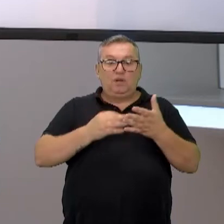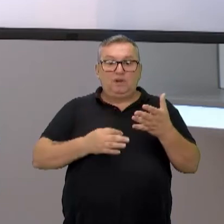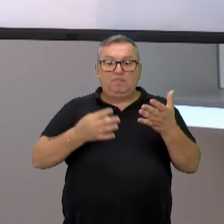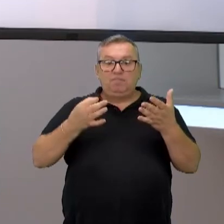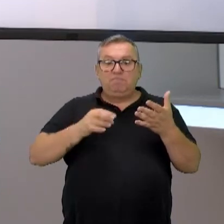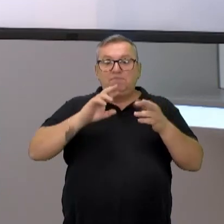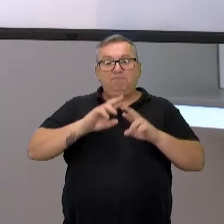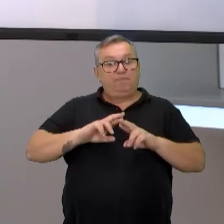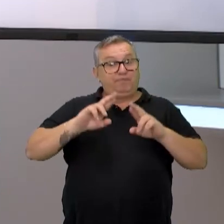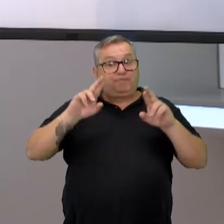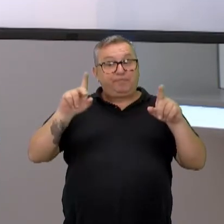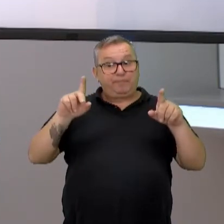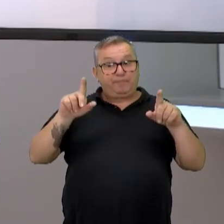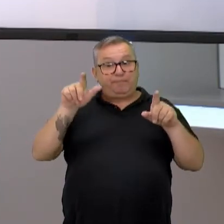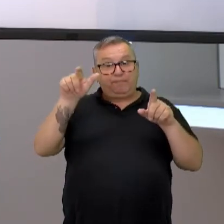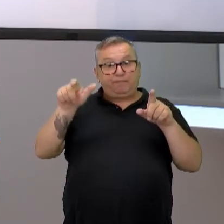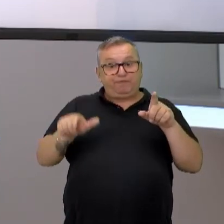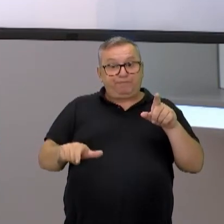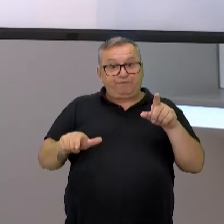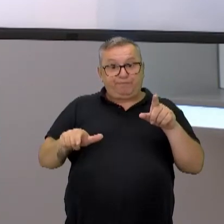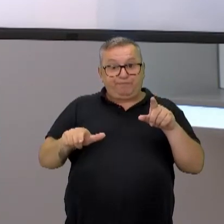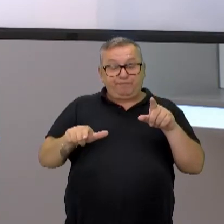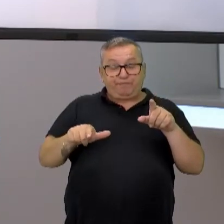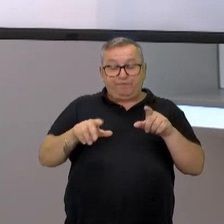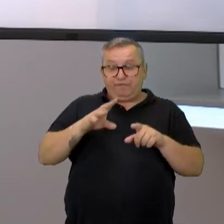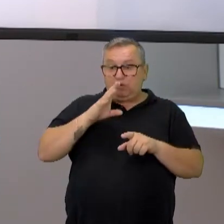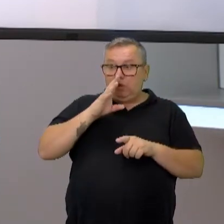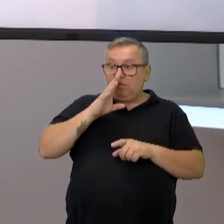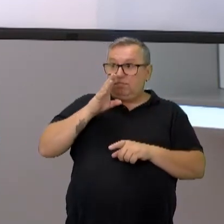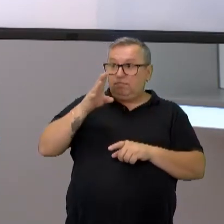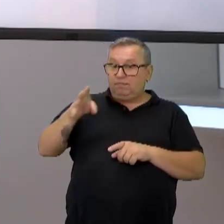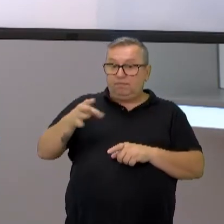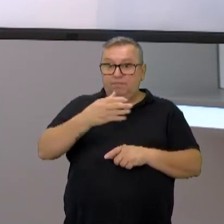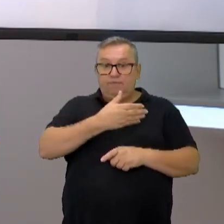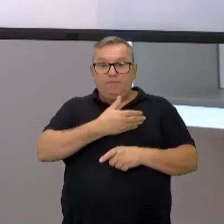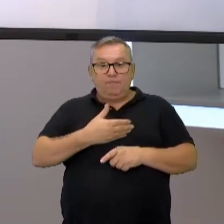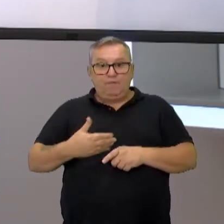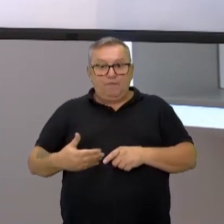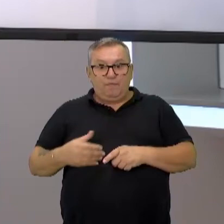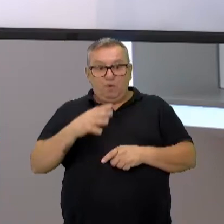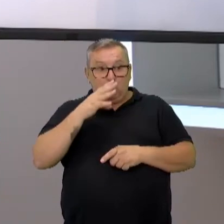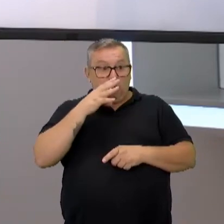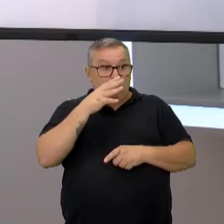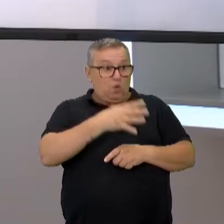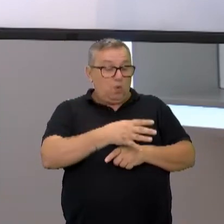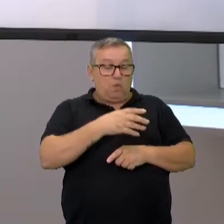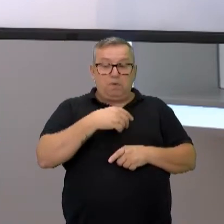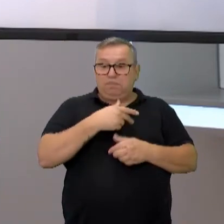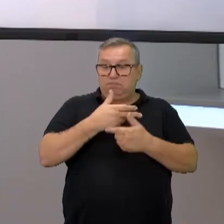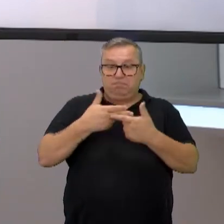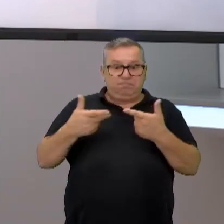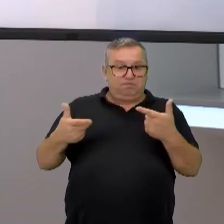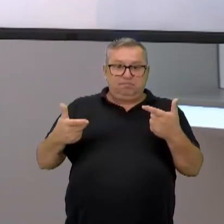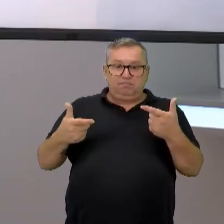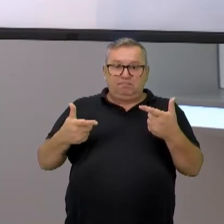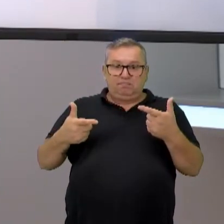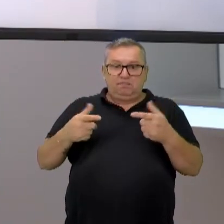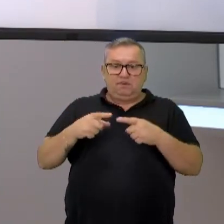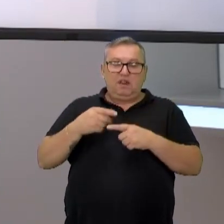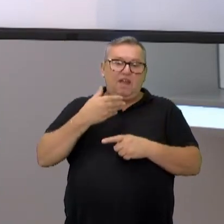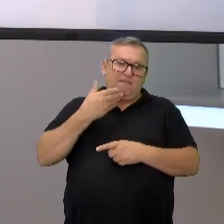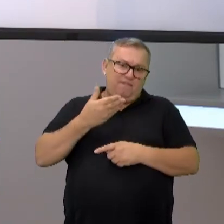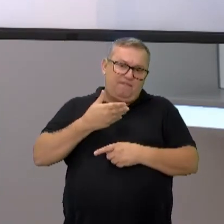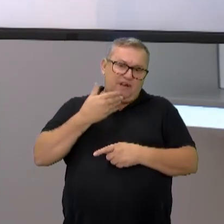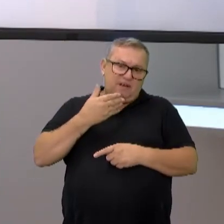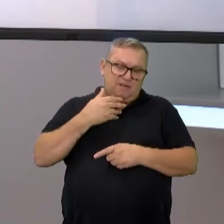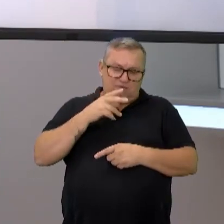totalmente diferente de uma pessoa que culpa o governo ou que culpa uma autoridade ou que culpa uma outra pessoa, que